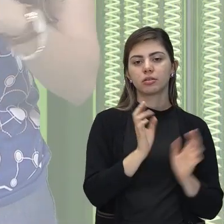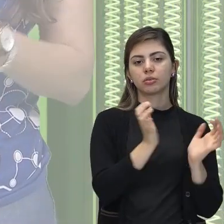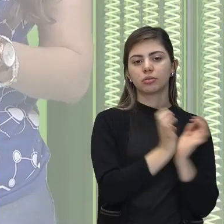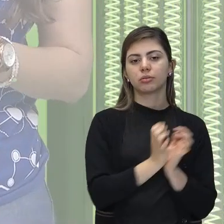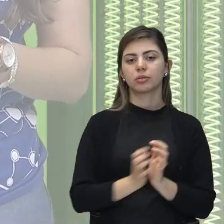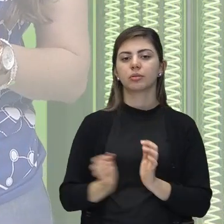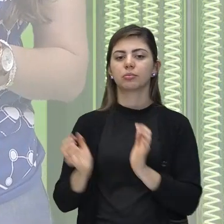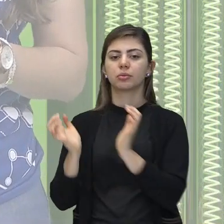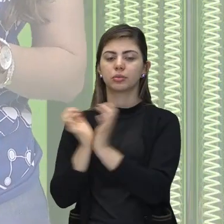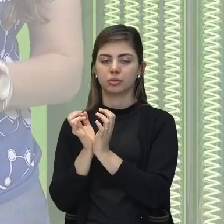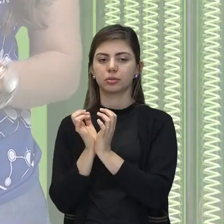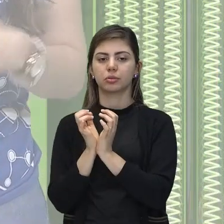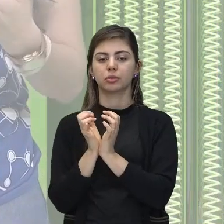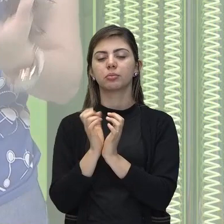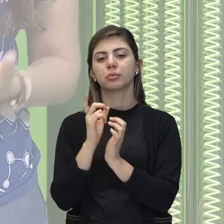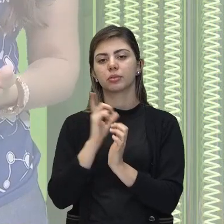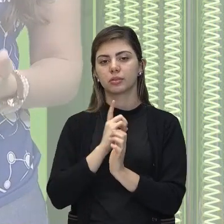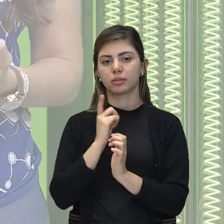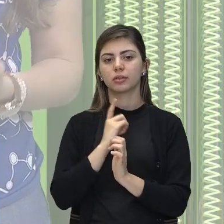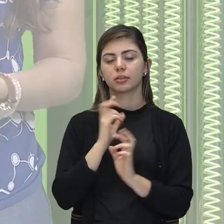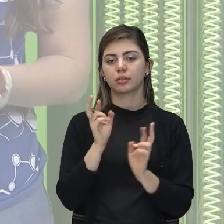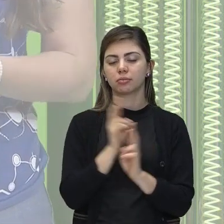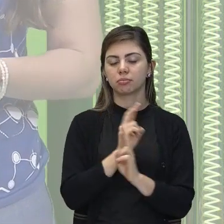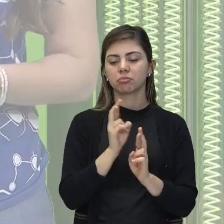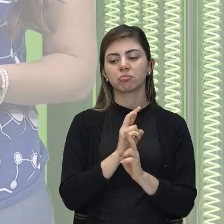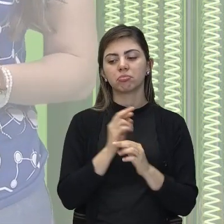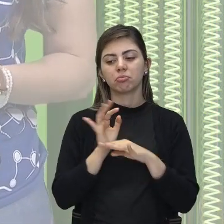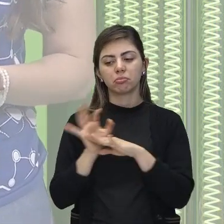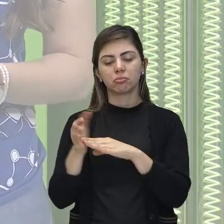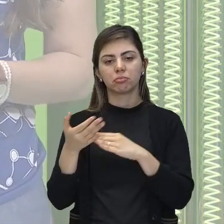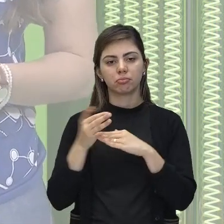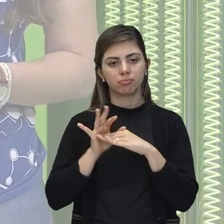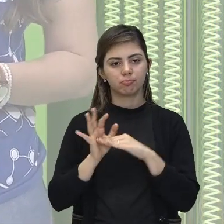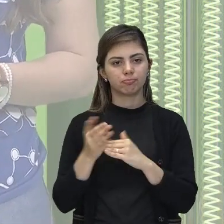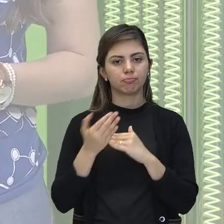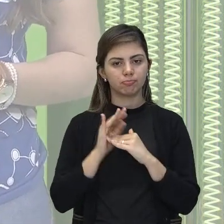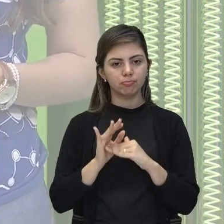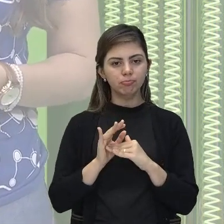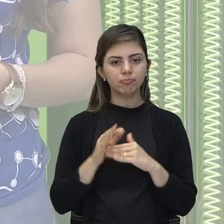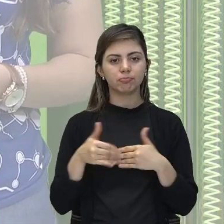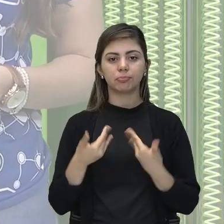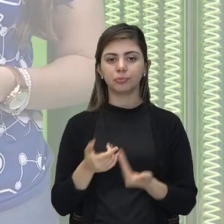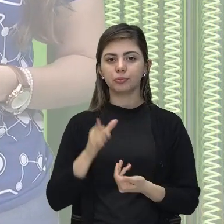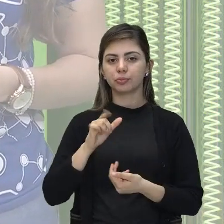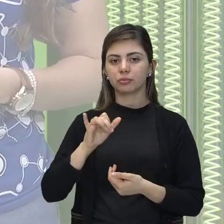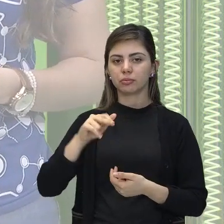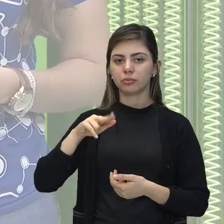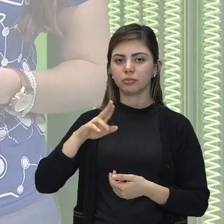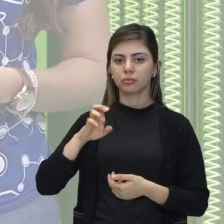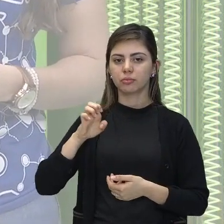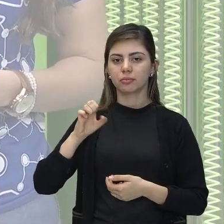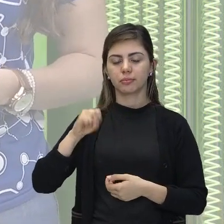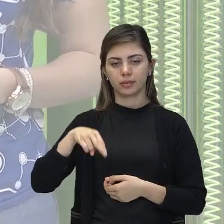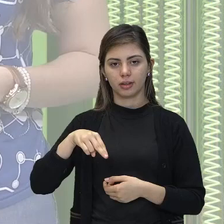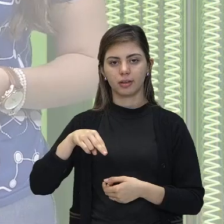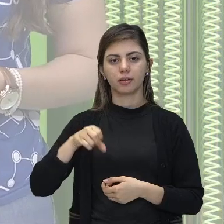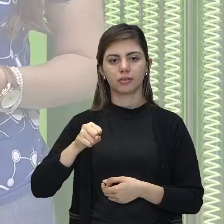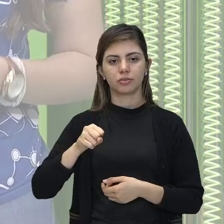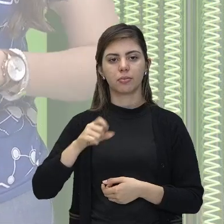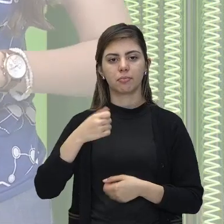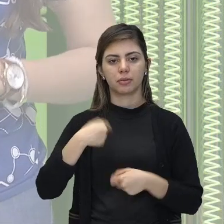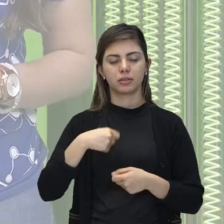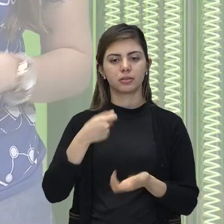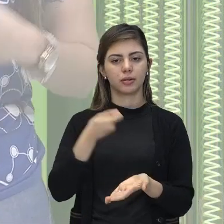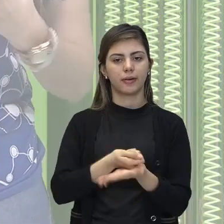interespecífica entre espécies diferentes, harmônica, e o líquen, ele é obrigatório, né?